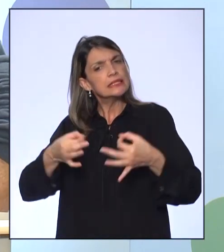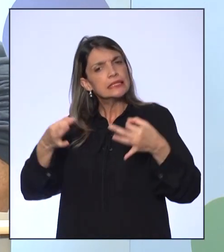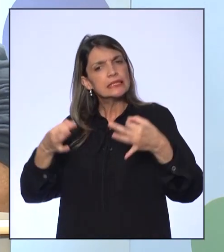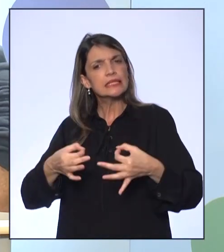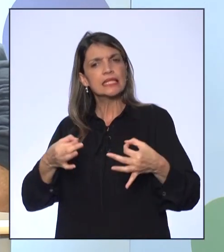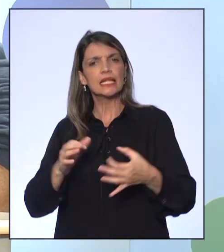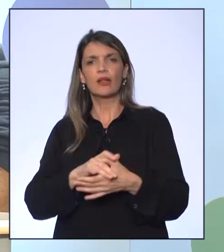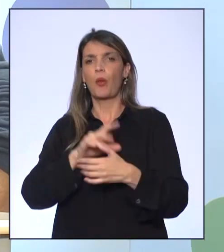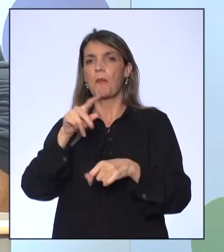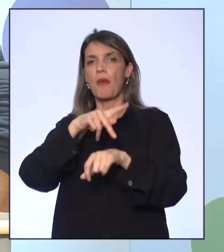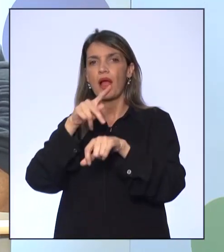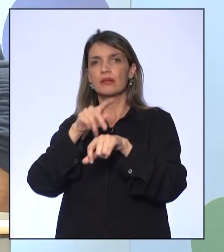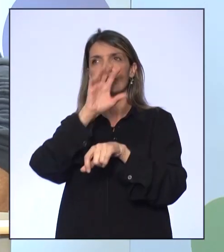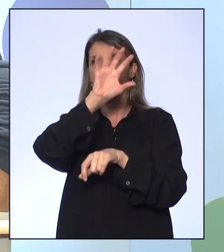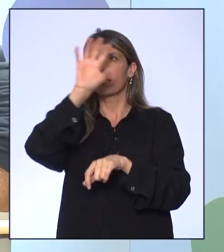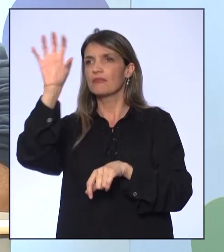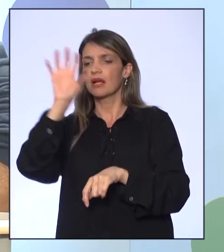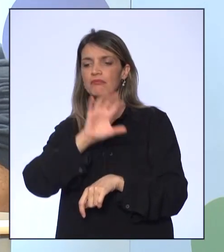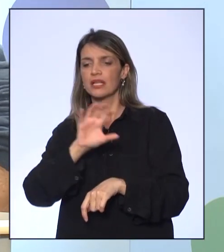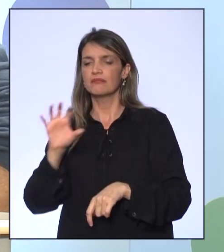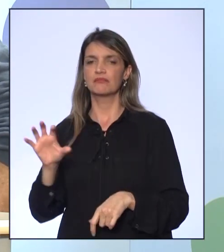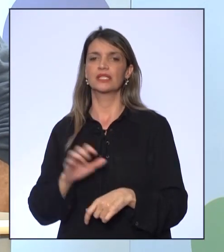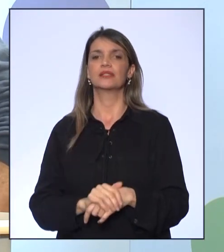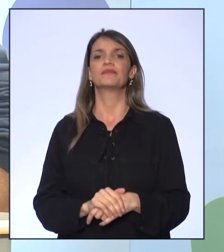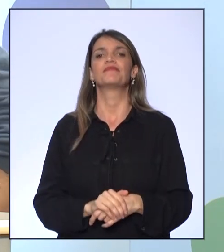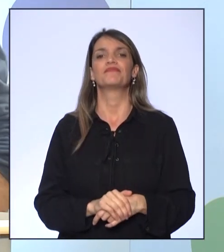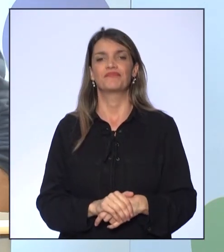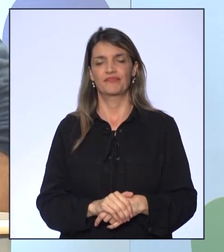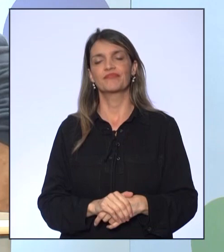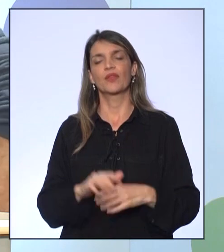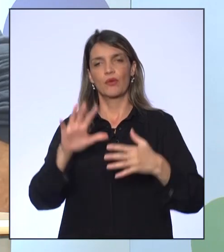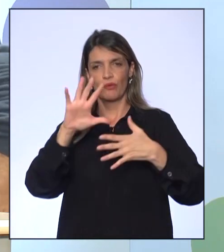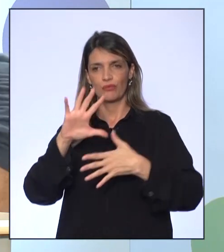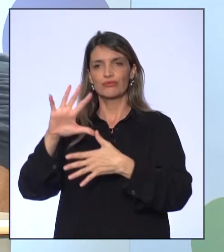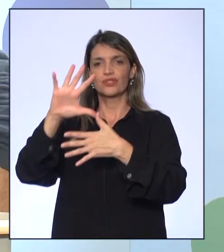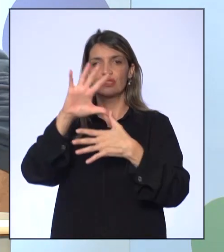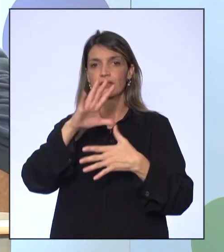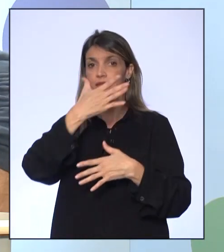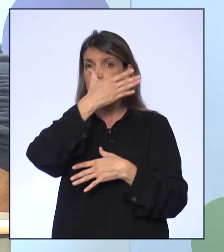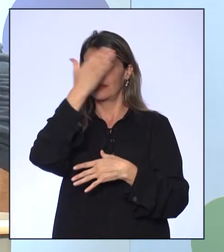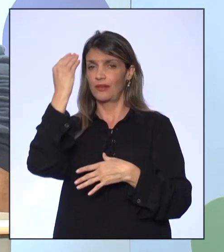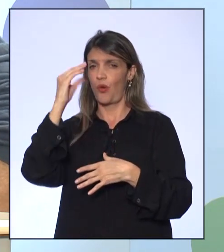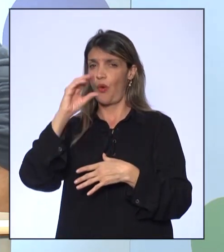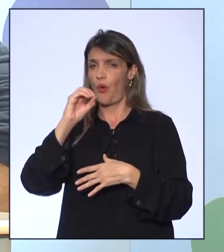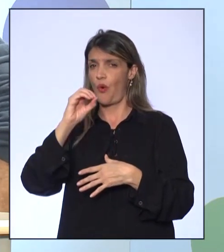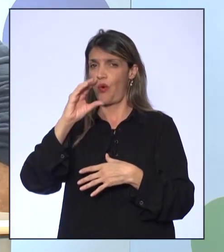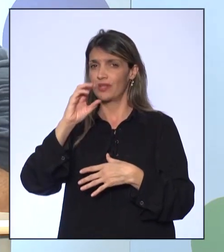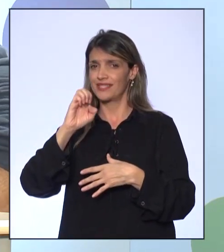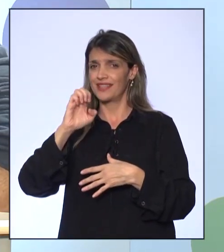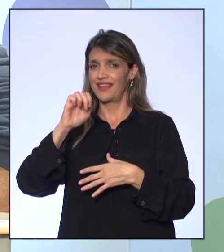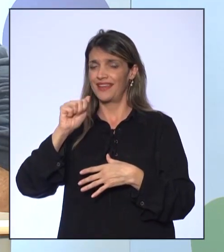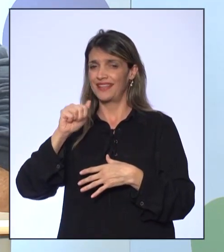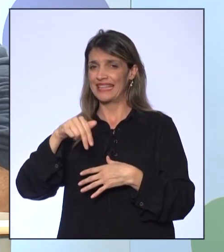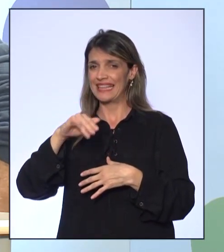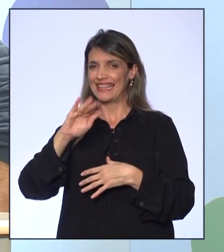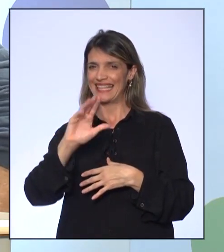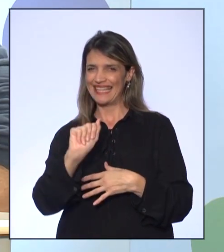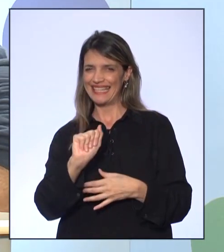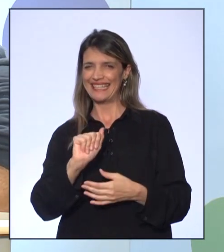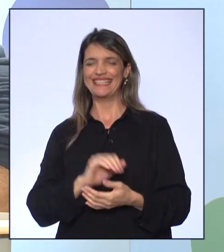país aí no seu significado, aí no seu continente. Só esqueceram da Oceania, né, professora Milene?